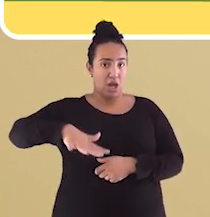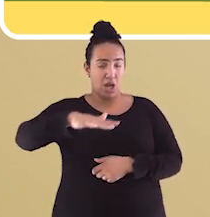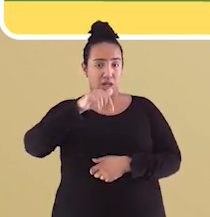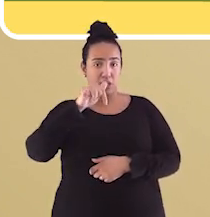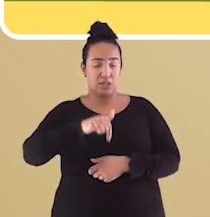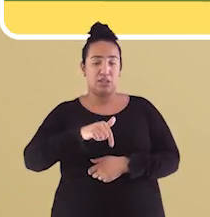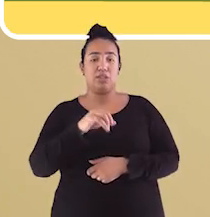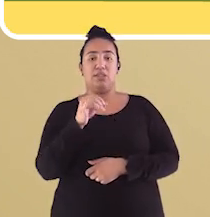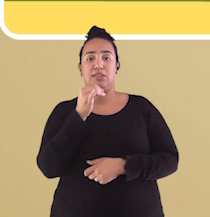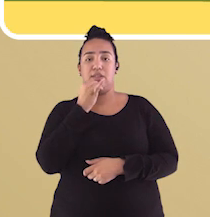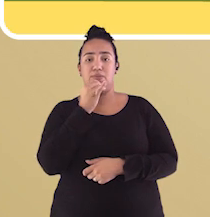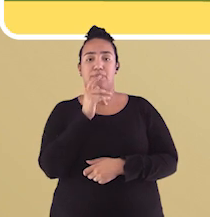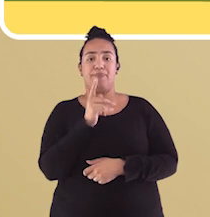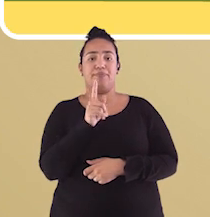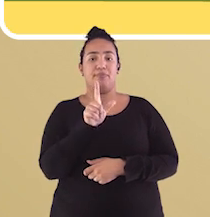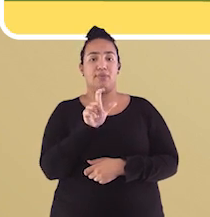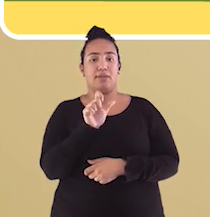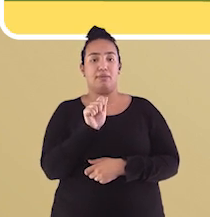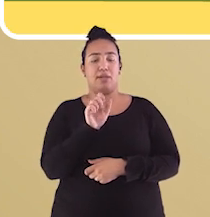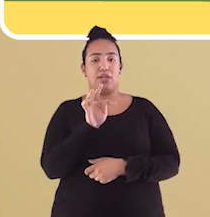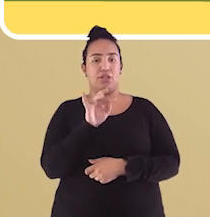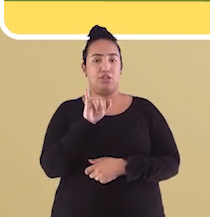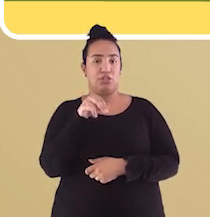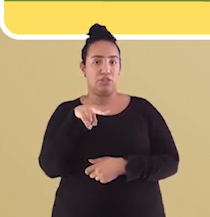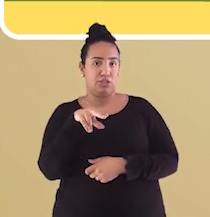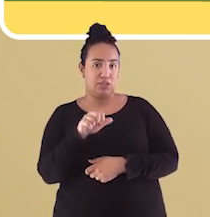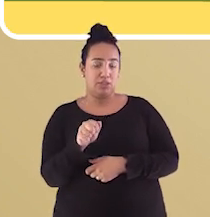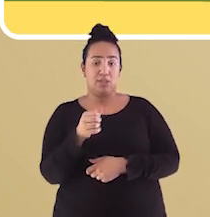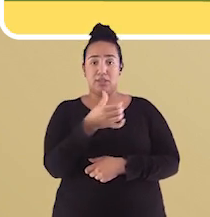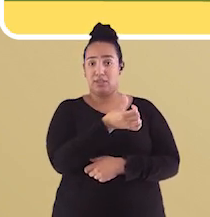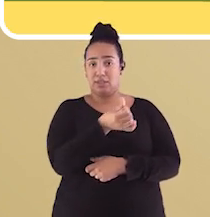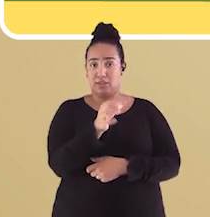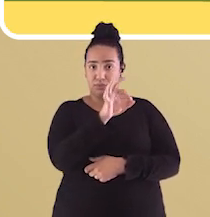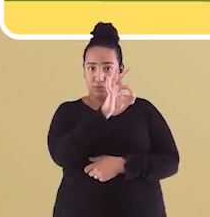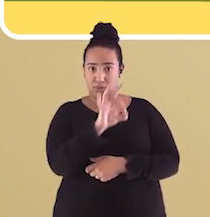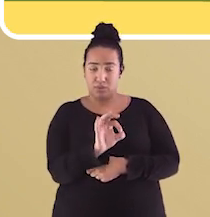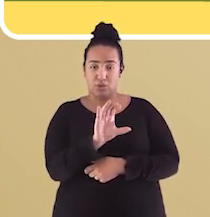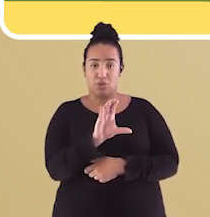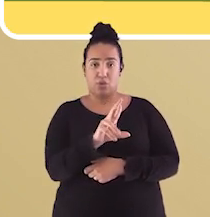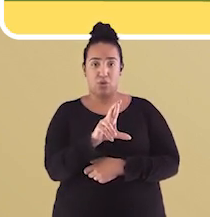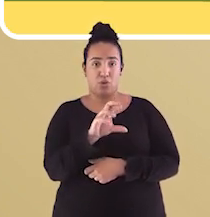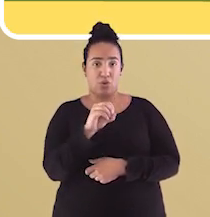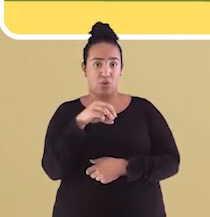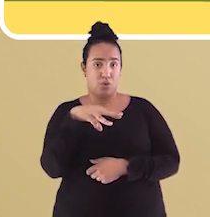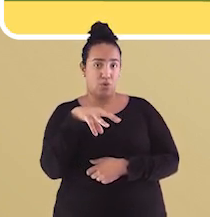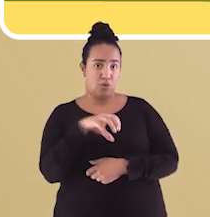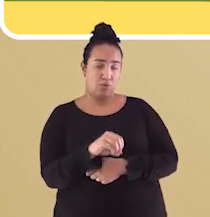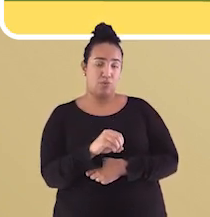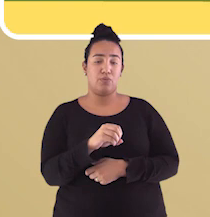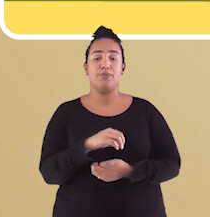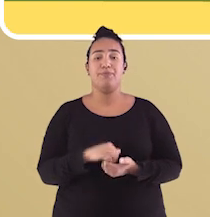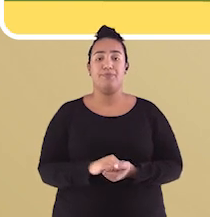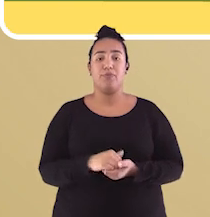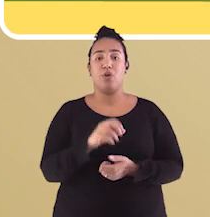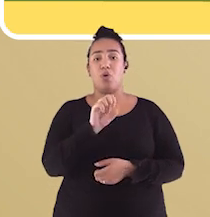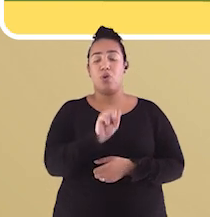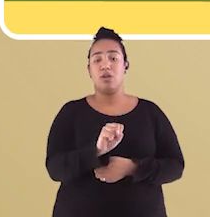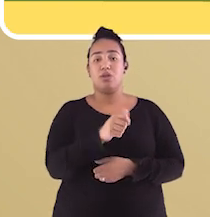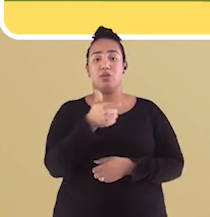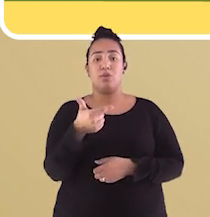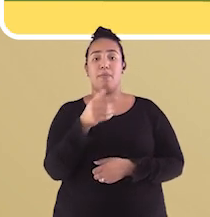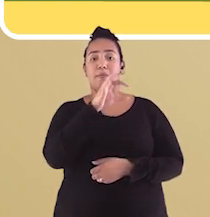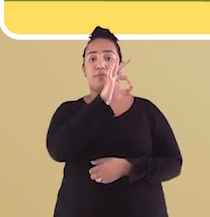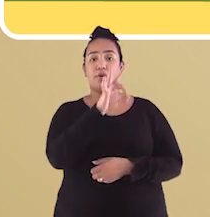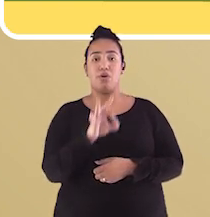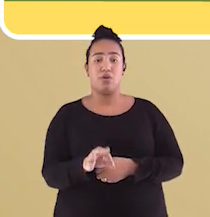de platina, 56% das de cromo, 24% das de diamante e